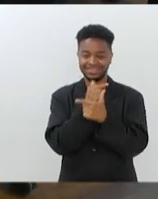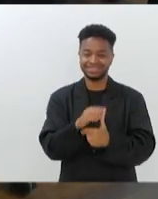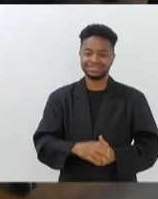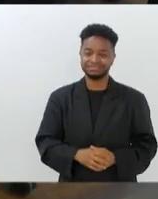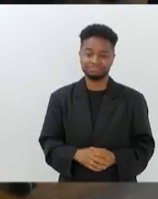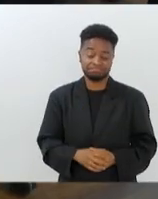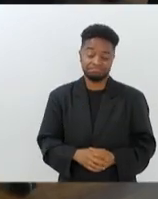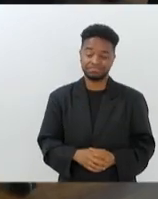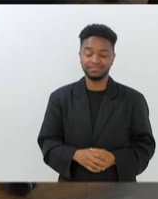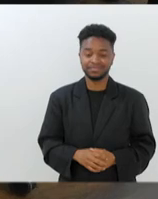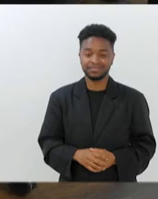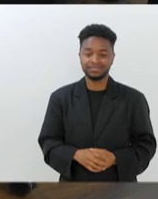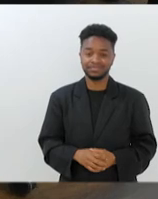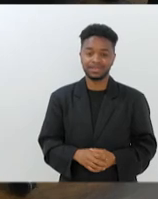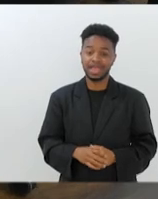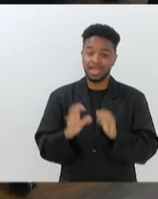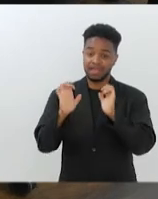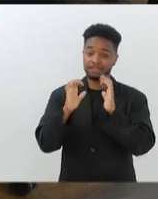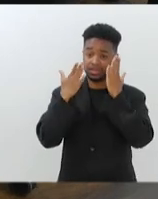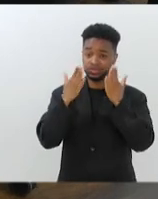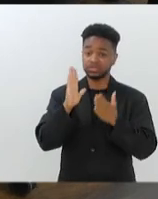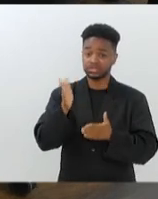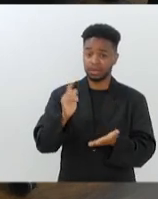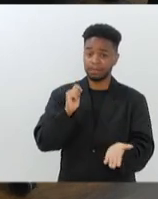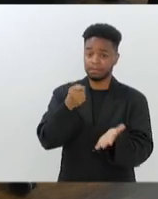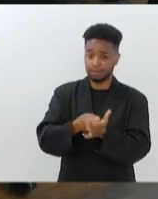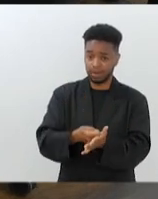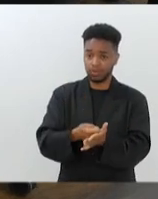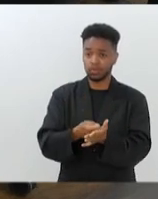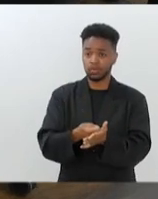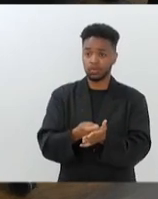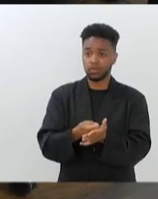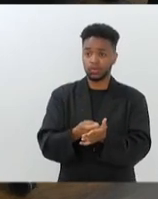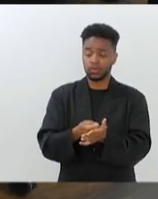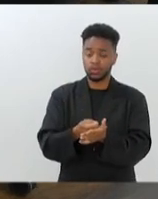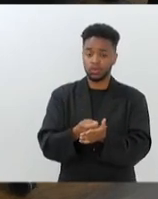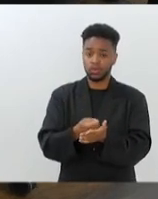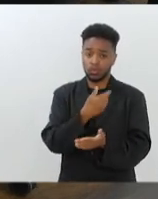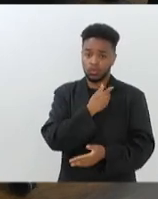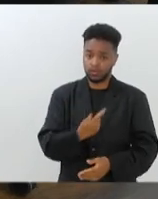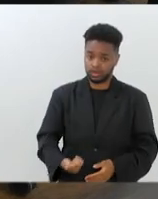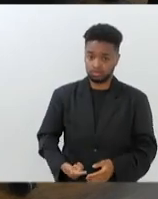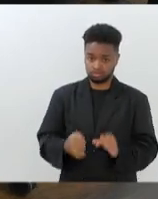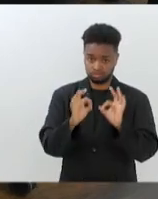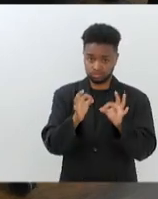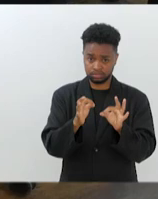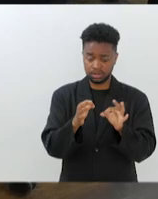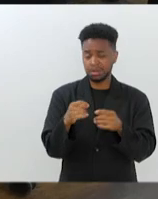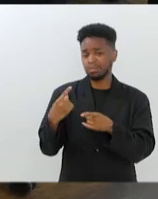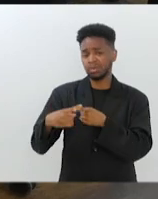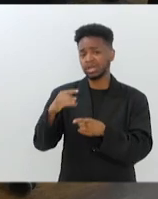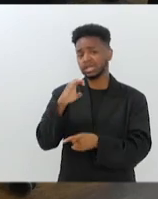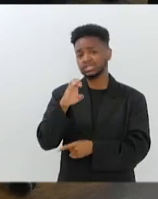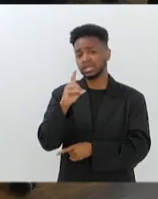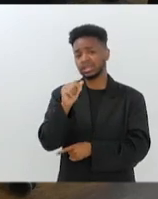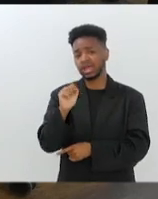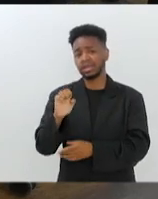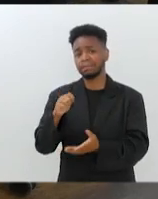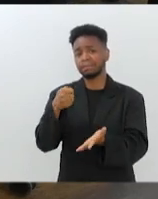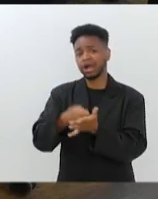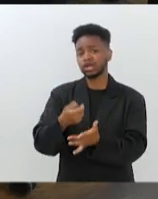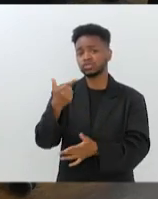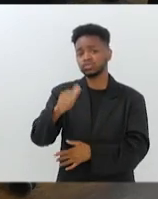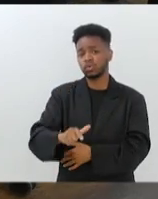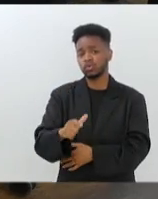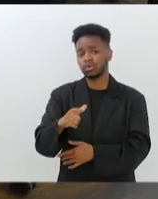praia já era um evento patrocinado com incentivo renúncia de receita do Governo do Estado para que que Cid tinha que além de fazer o